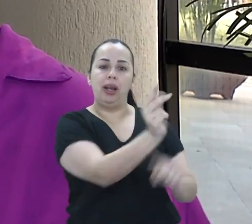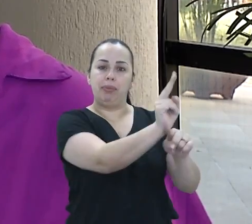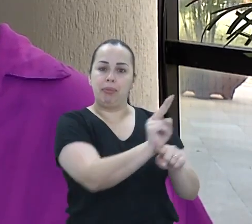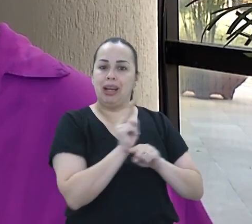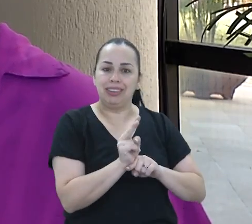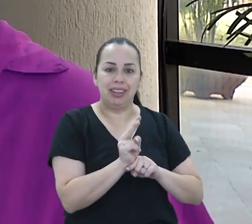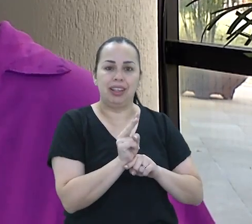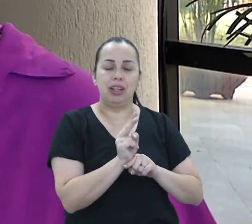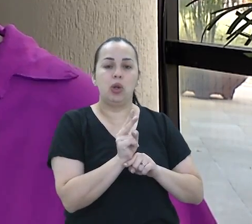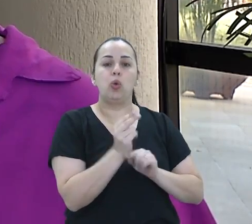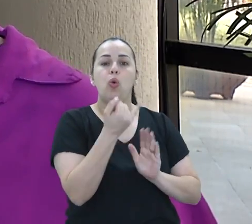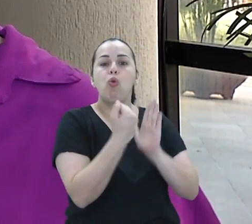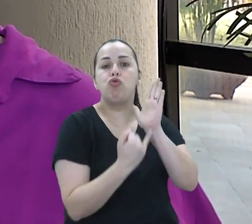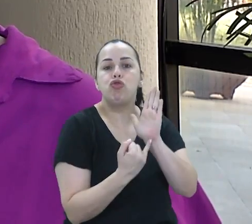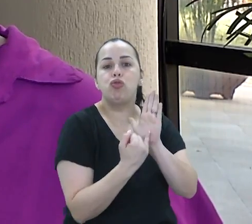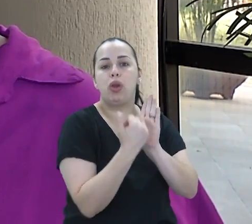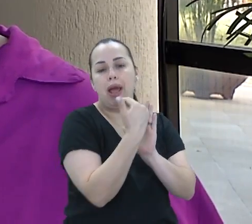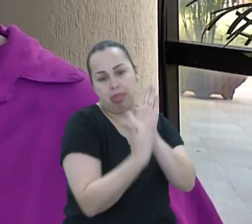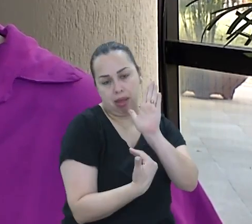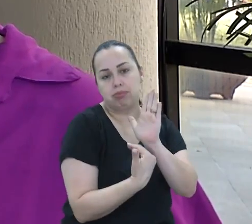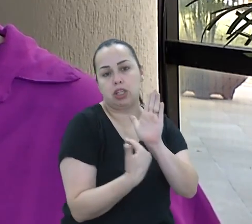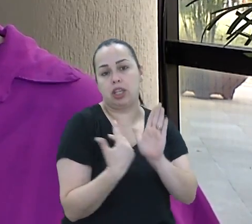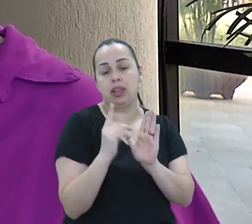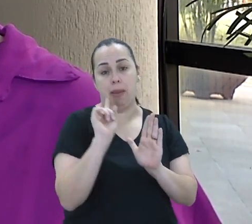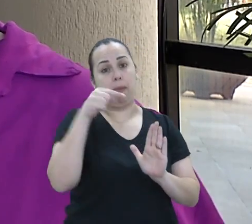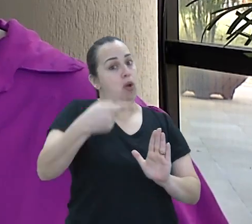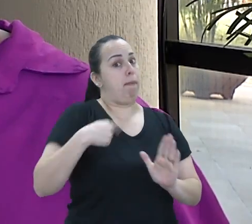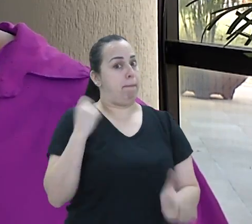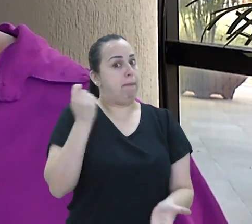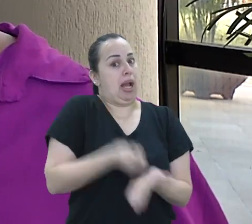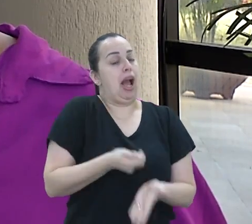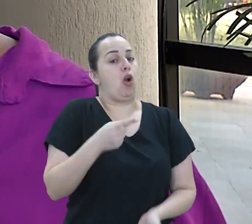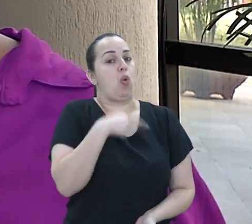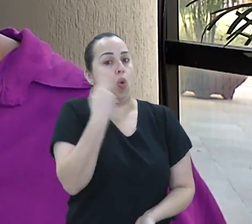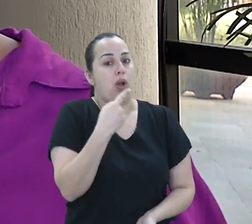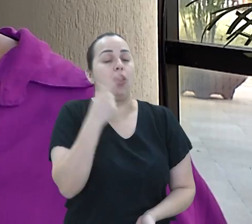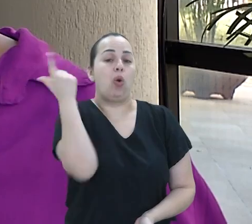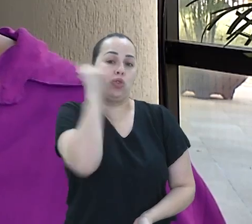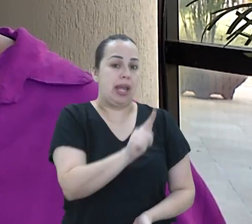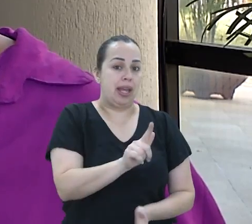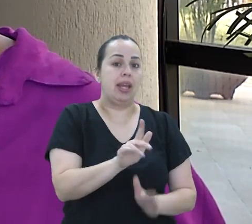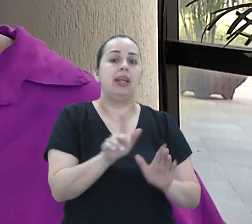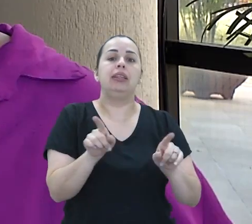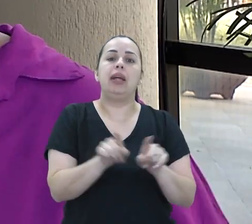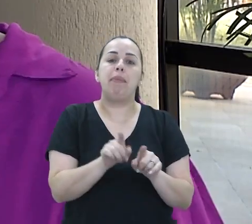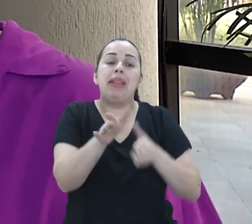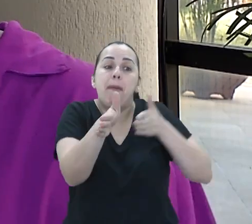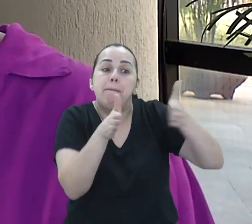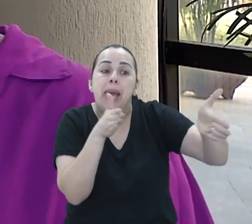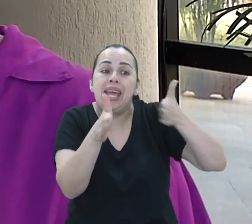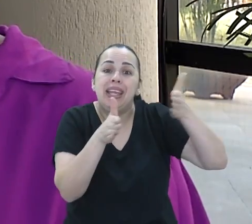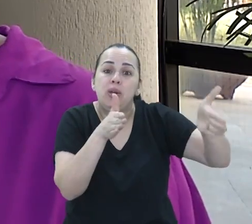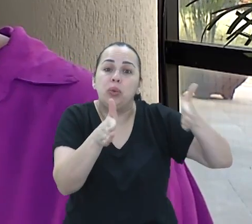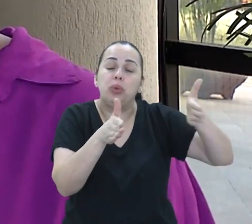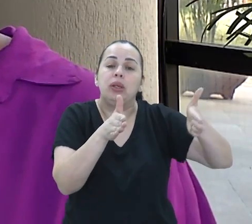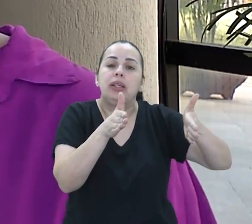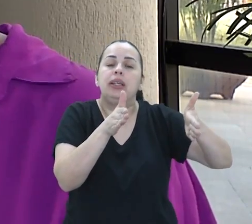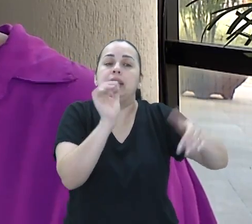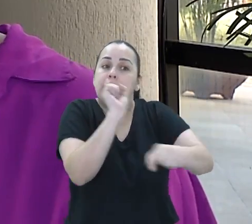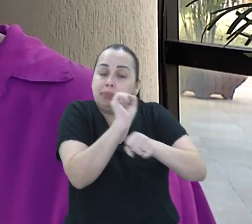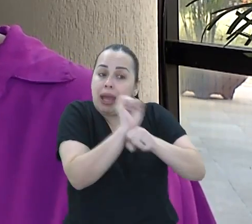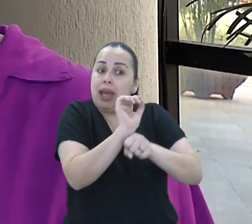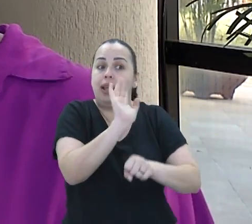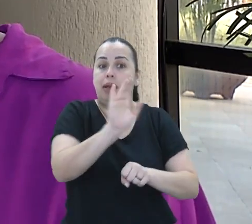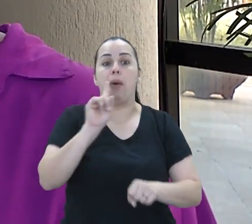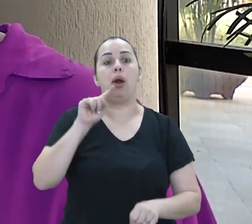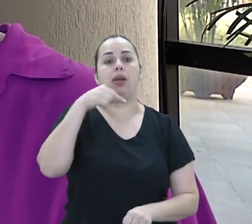uma linha de crédito que tenha uma taxa de juros que ela consiga pagar e também ter uma carência, que